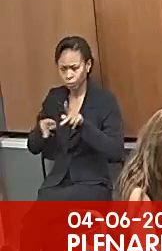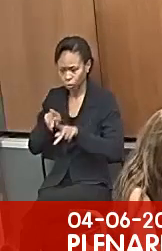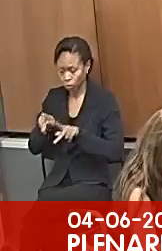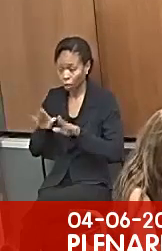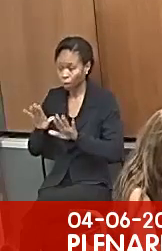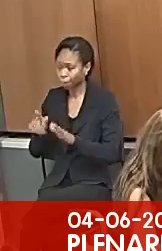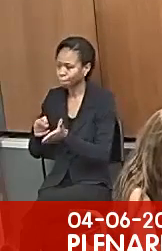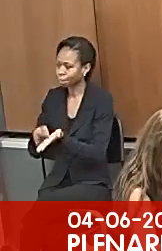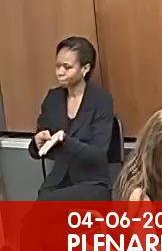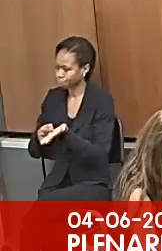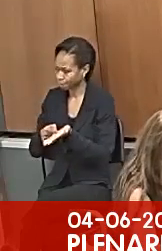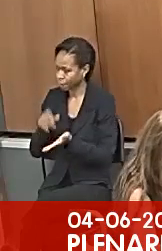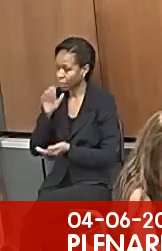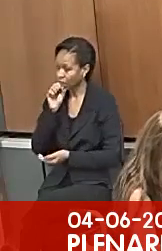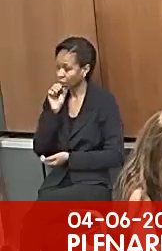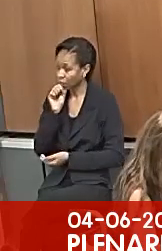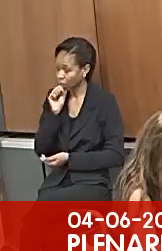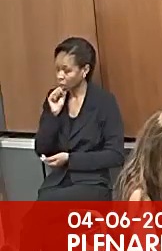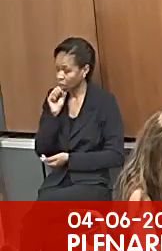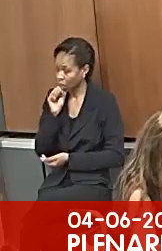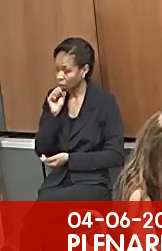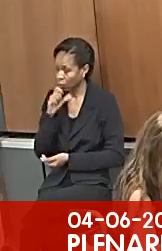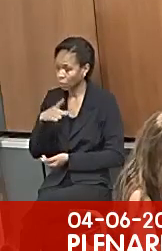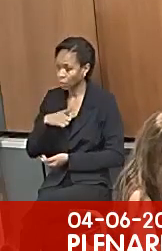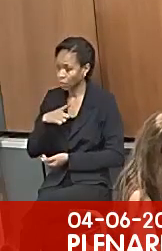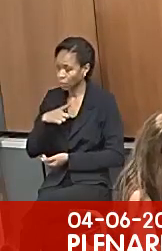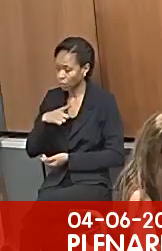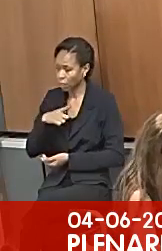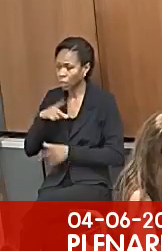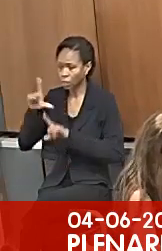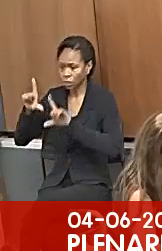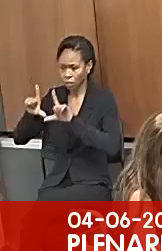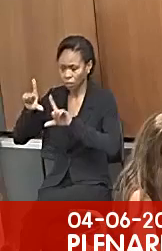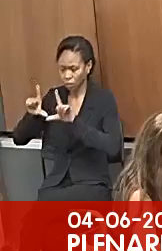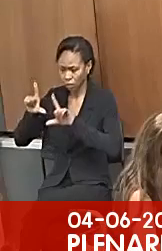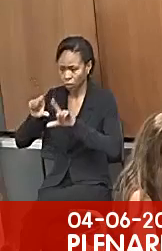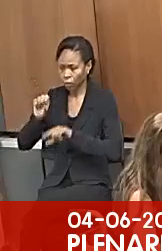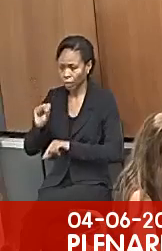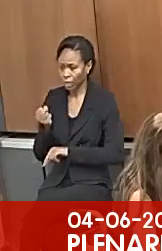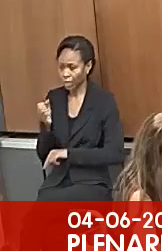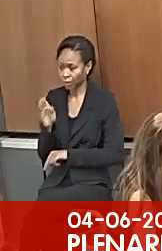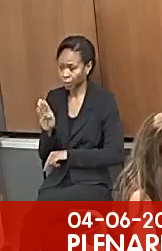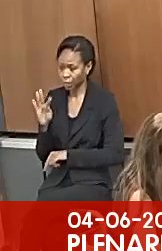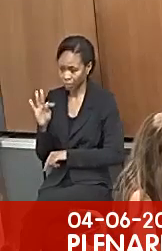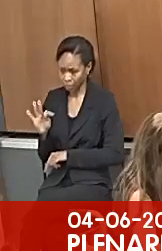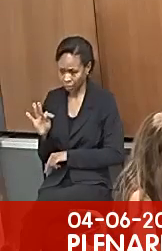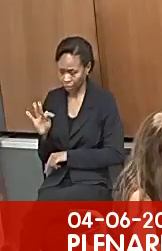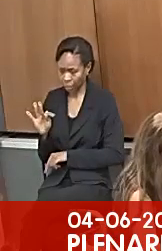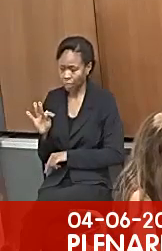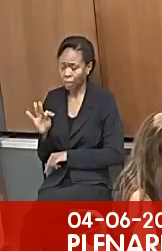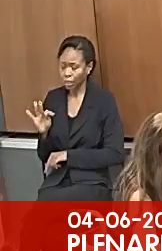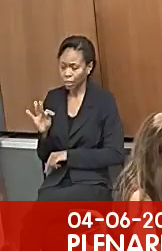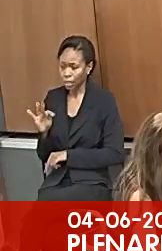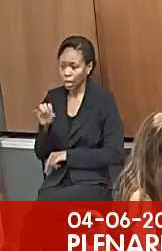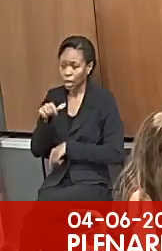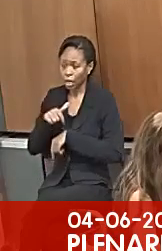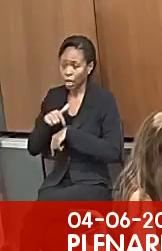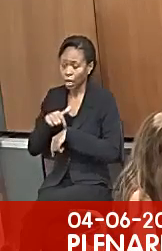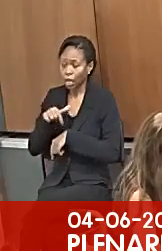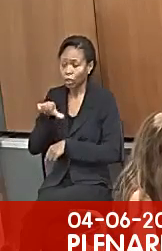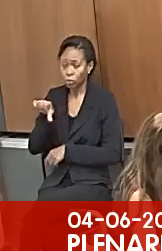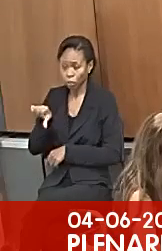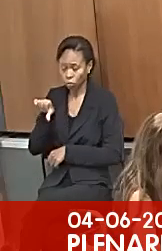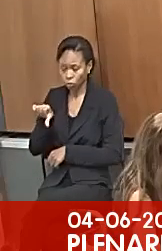fazer um convite, sábado nós temos um programa no SBT, na TV Alterosa, sábado às 9 horas nós vamos contar a